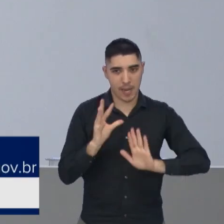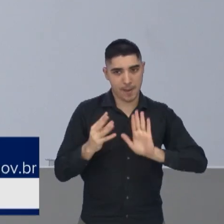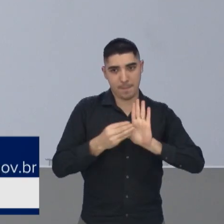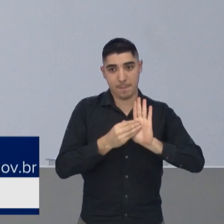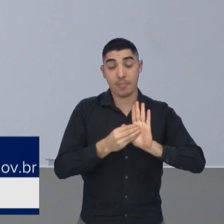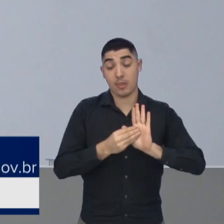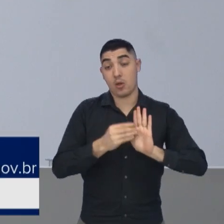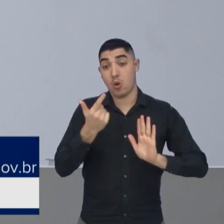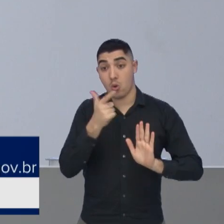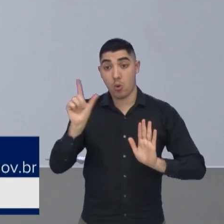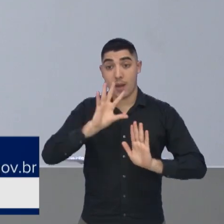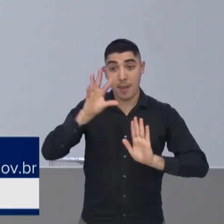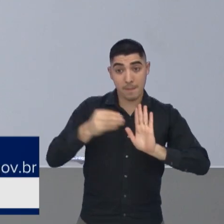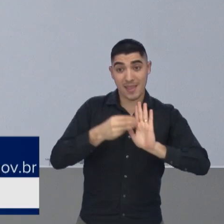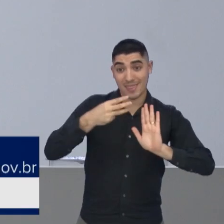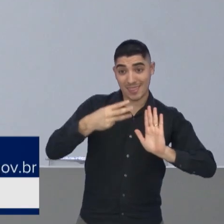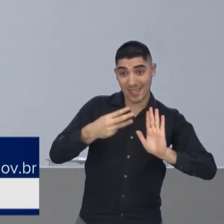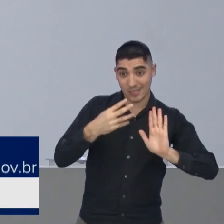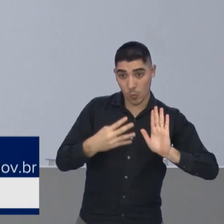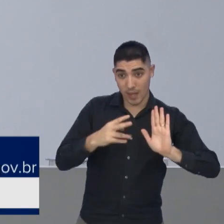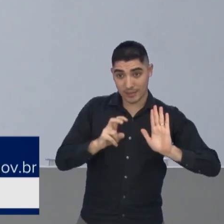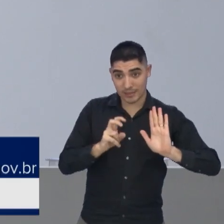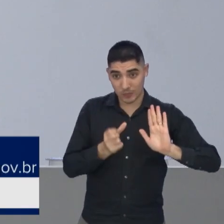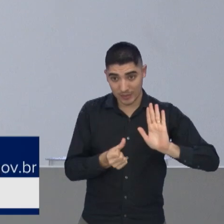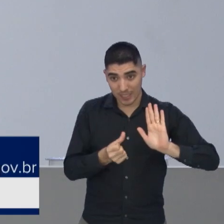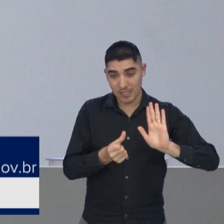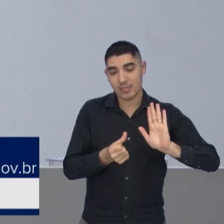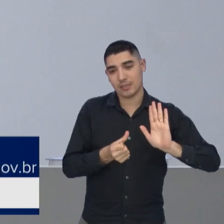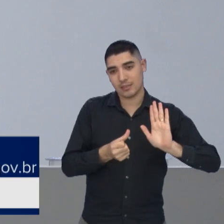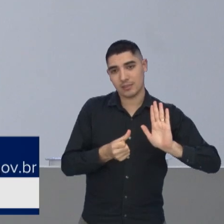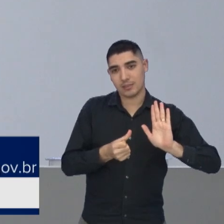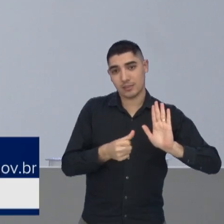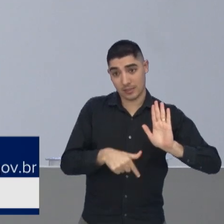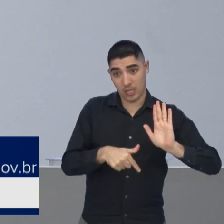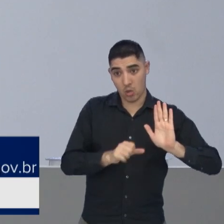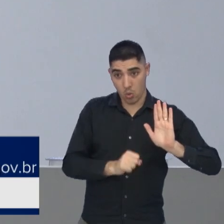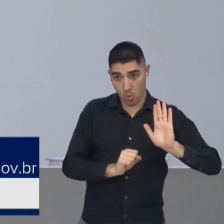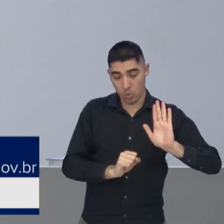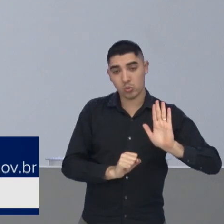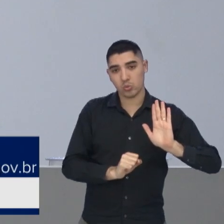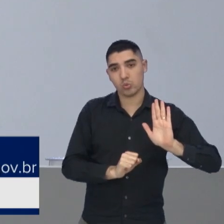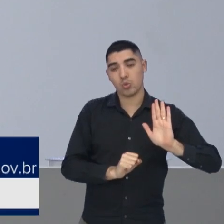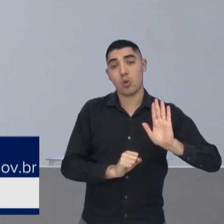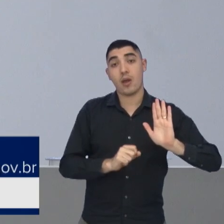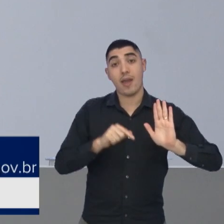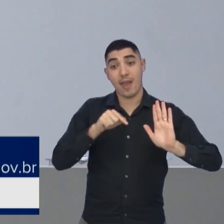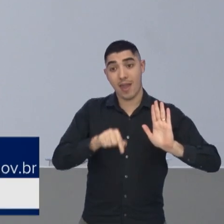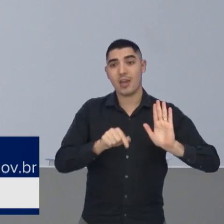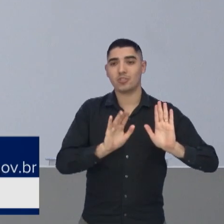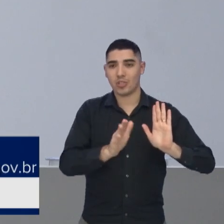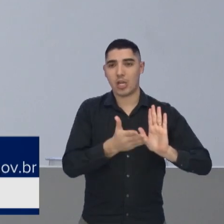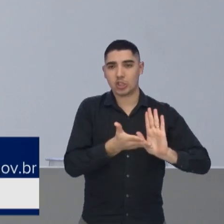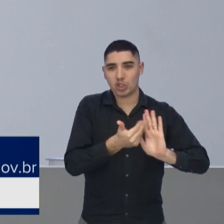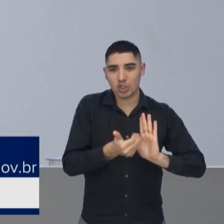As emendas 3, 4, 5, 6, 7, 8 e 10 foram retiradas.